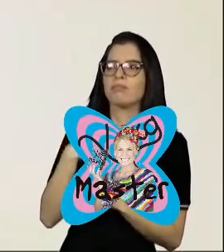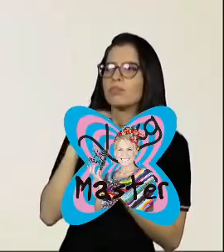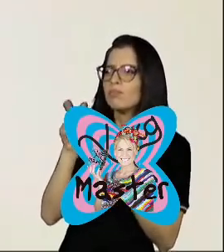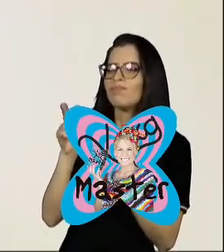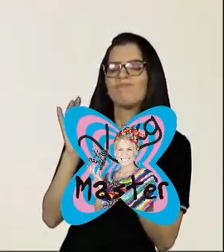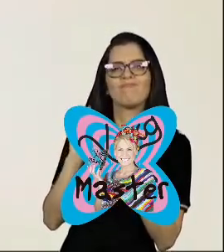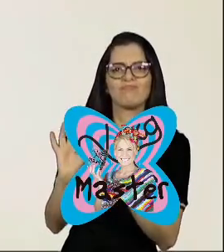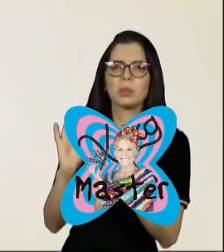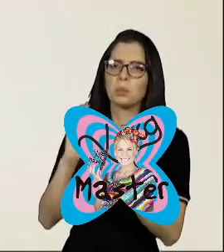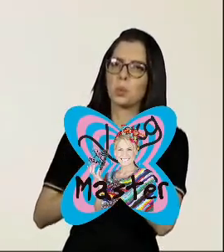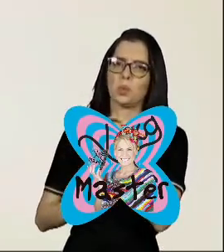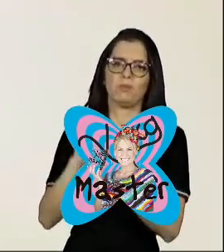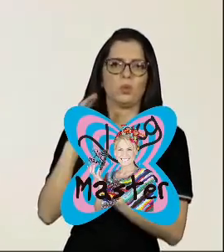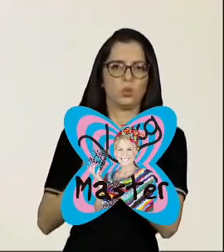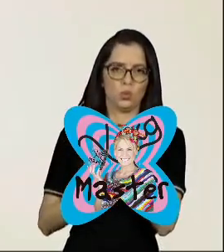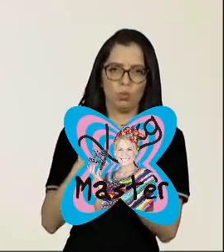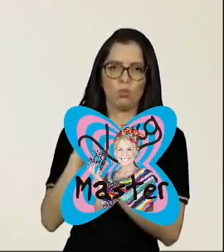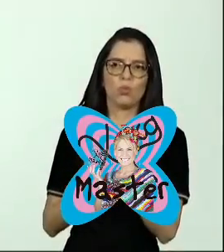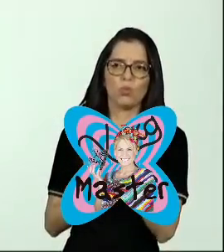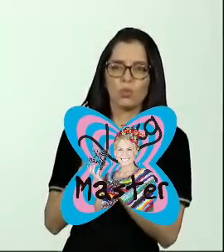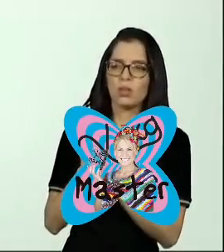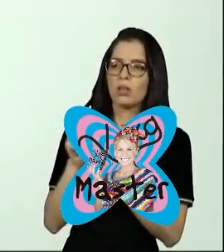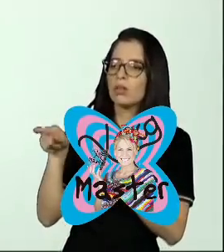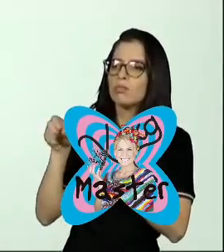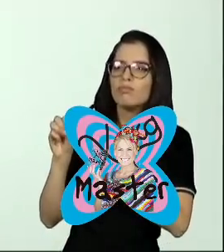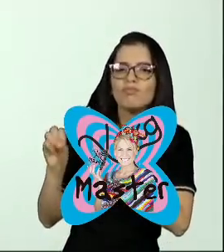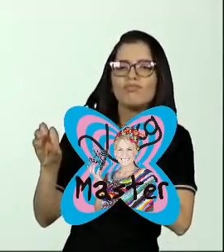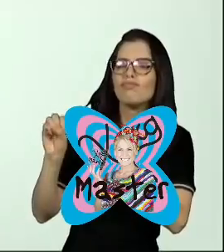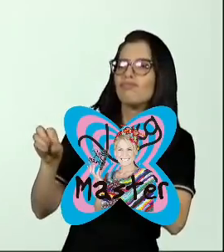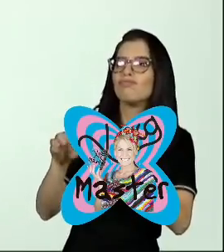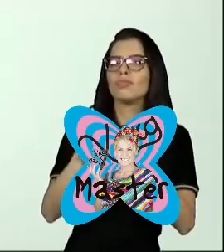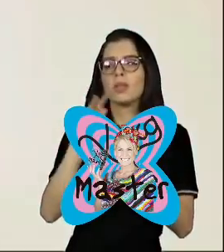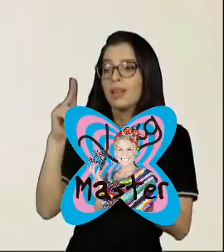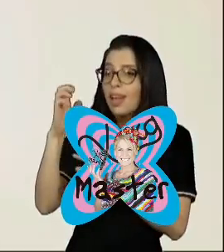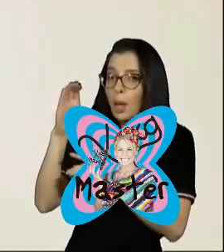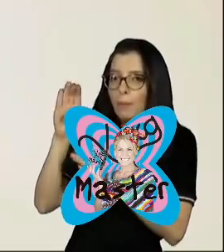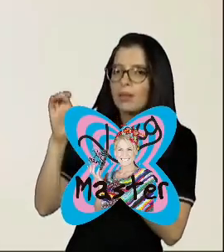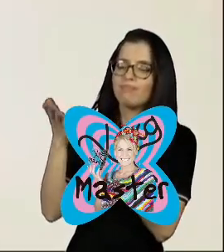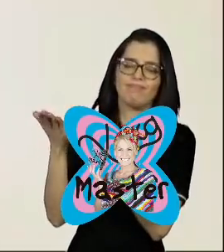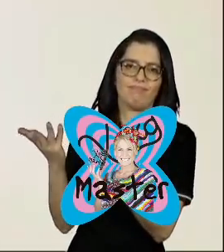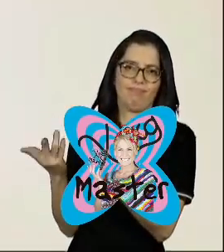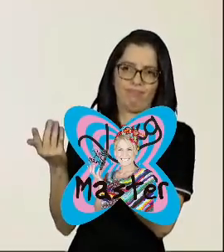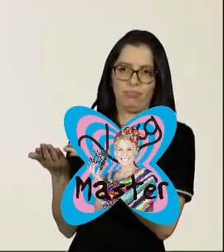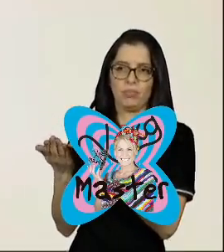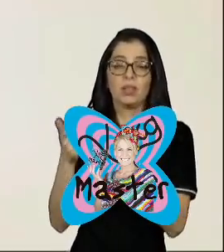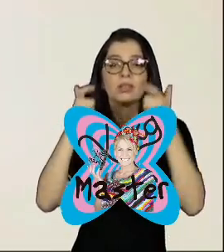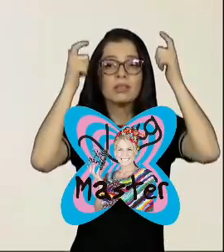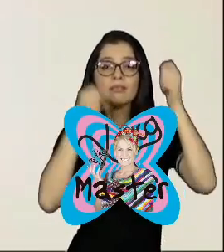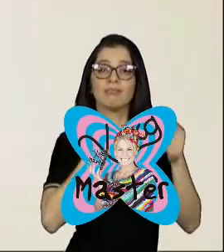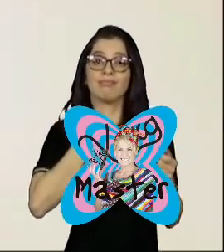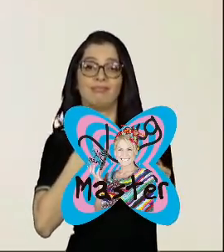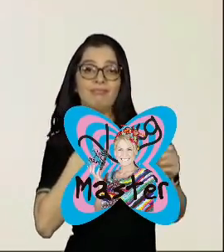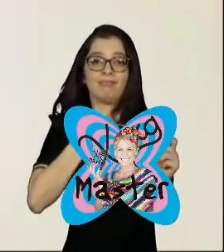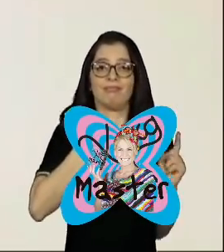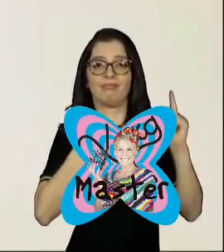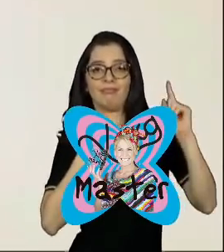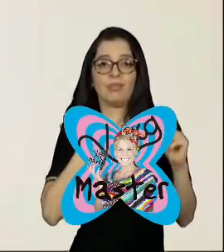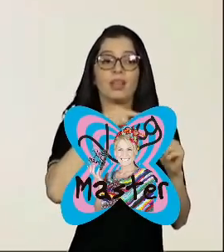e como profissional a Eva É uma aula o Chacrinha Chacrinha é o